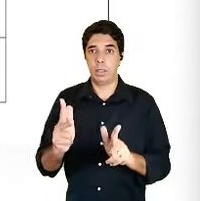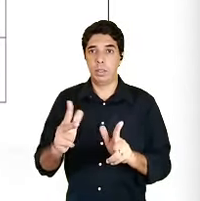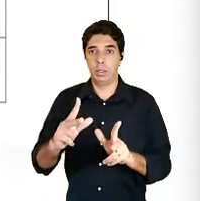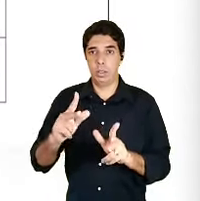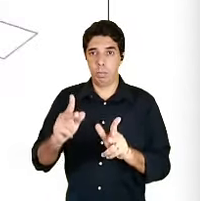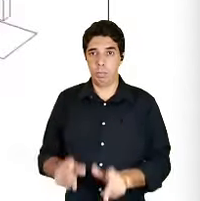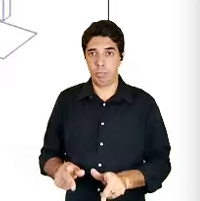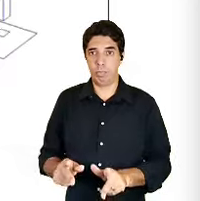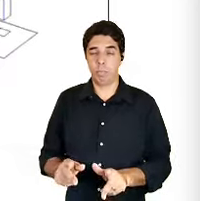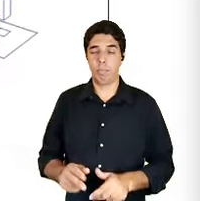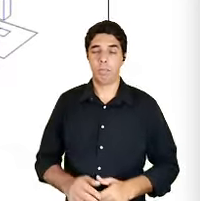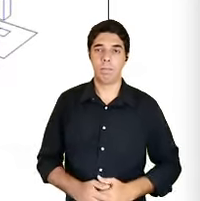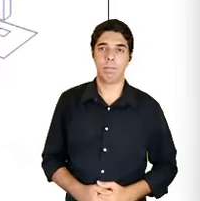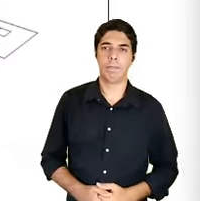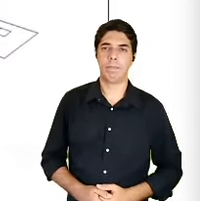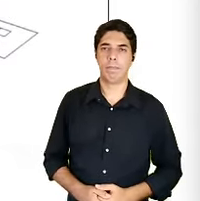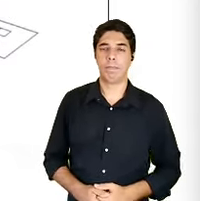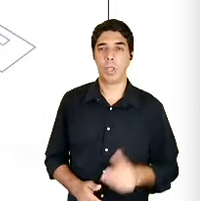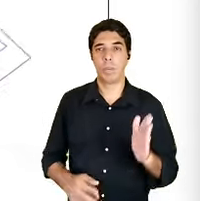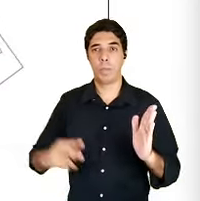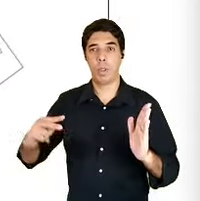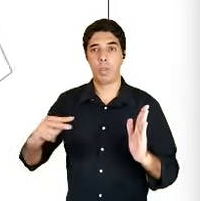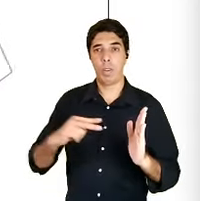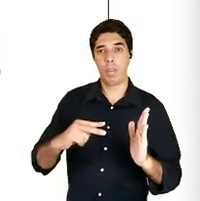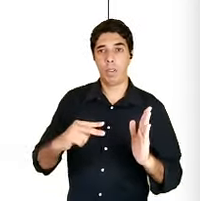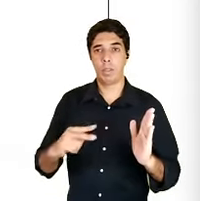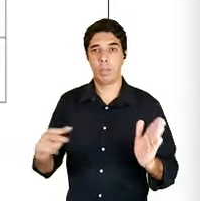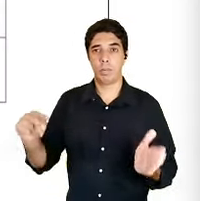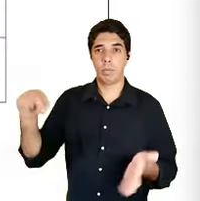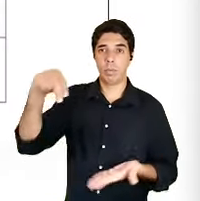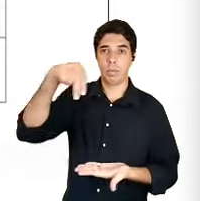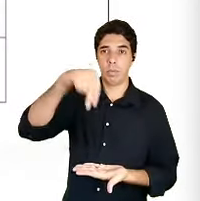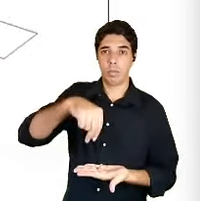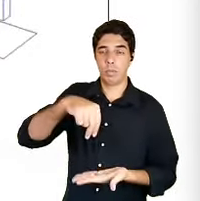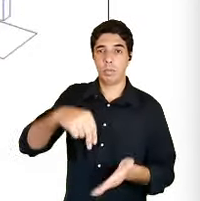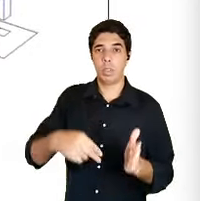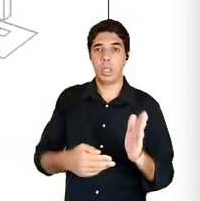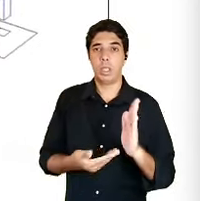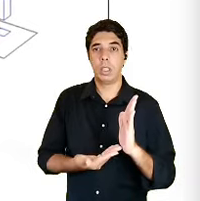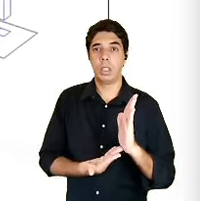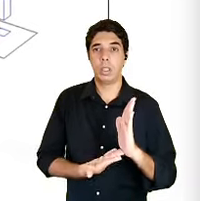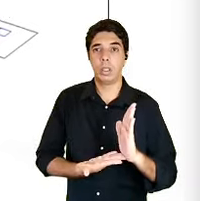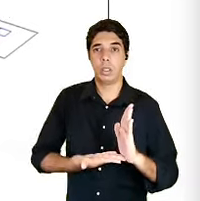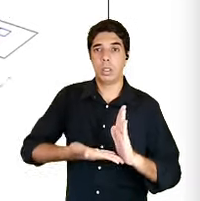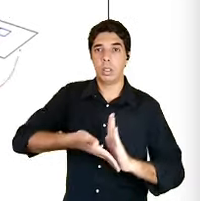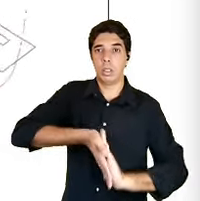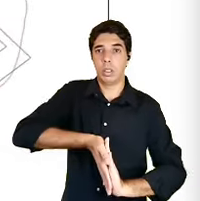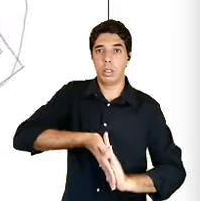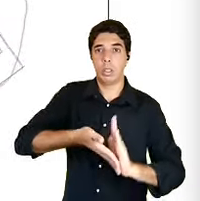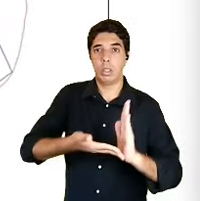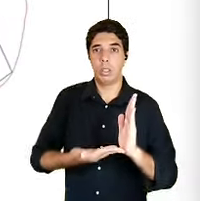projetando eles no plano vertical e no plano horizontal, e posteriormente, ó, fazendo o rebatimento, como está mostrando